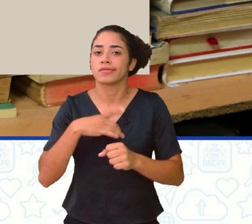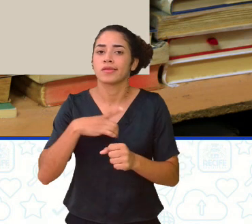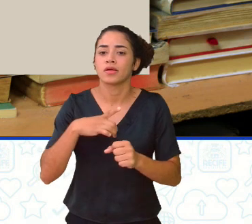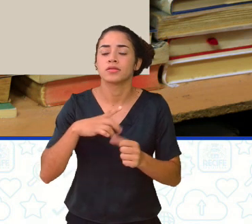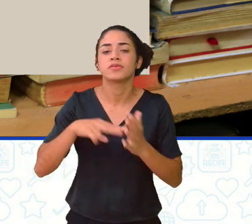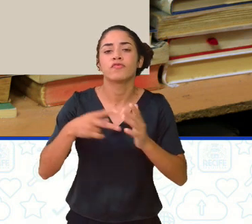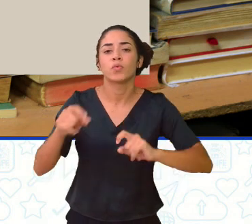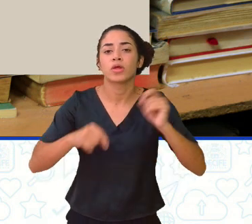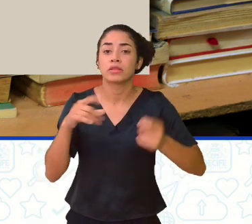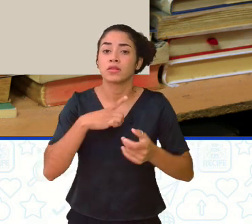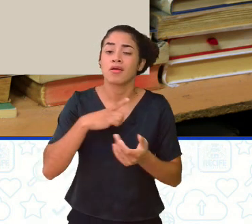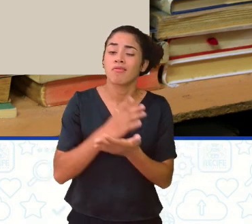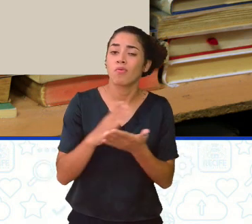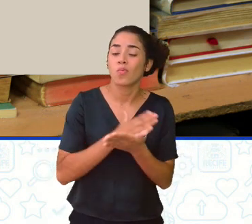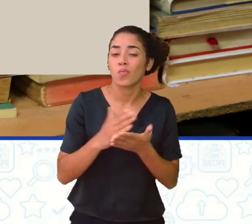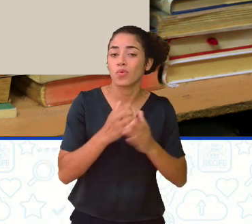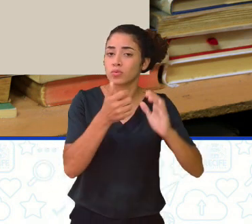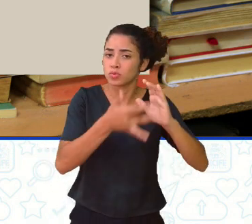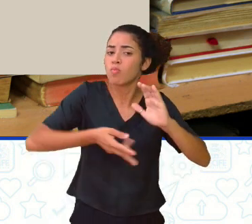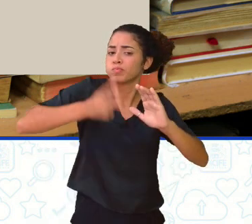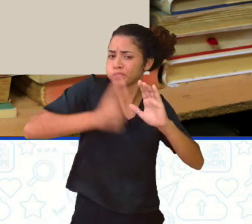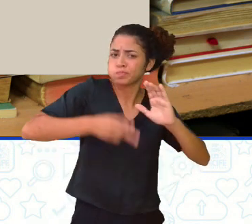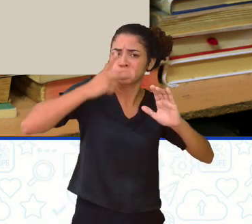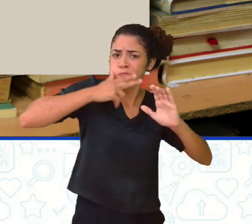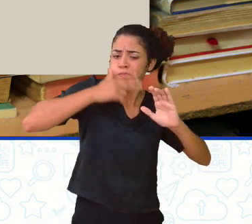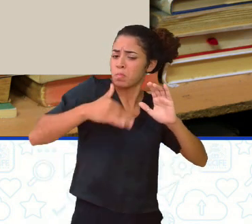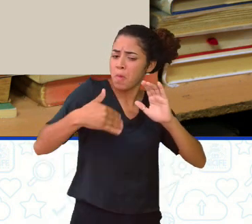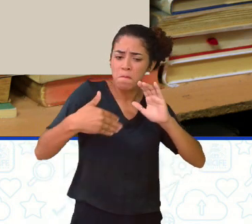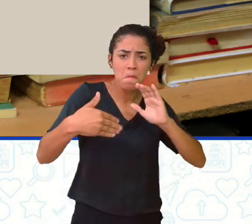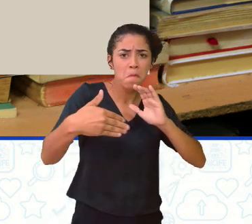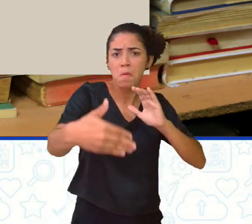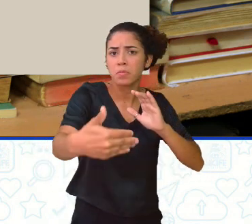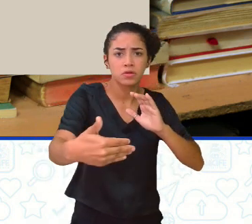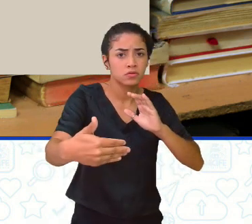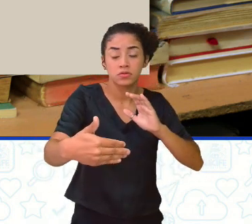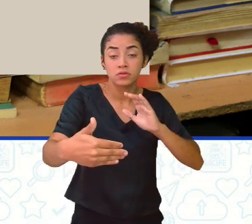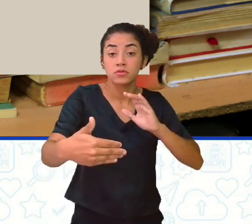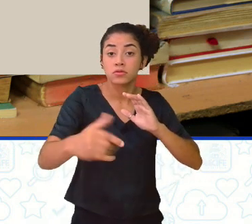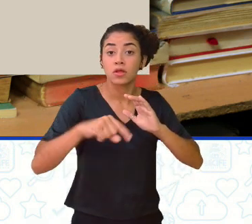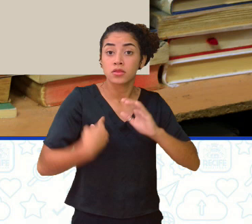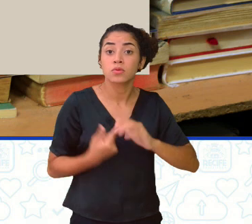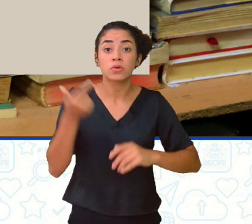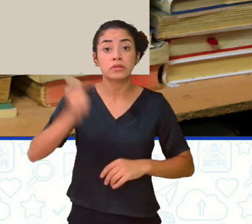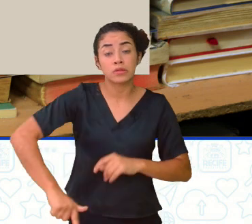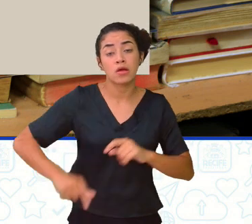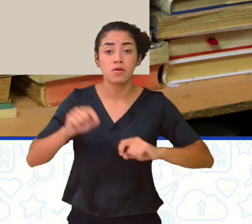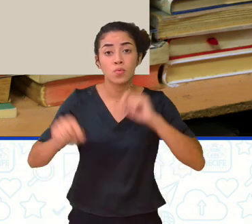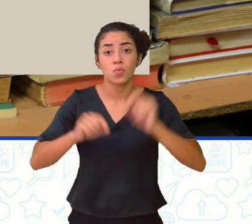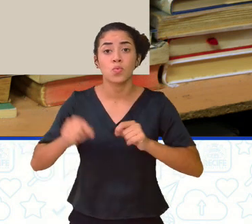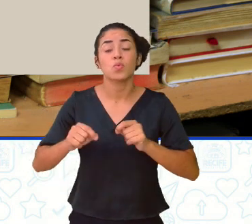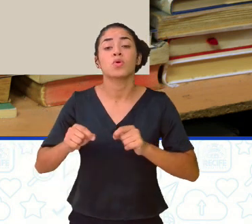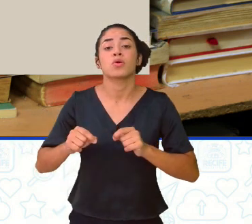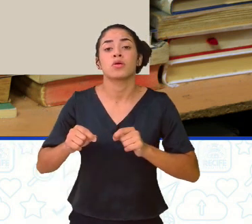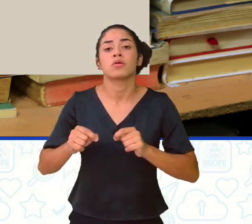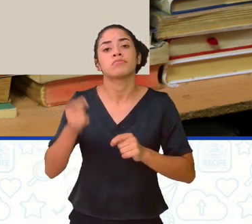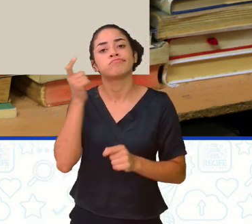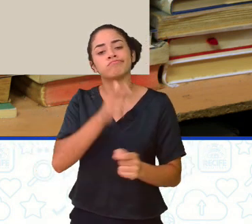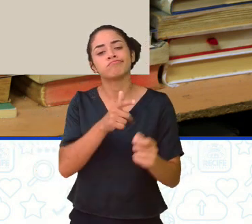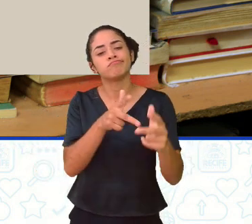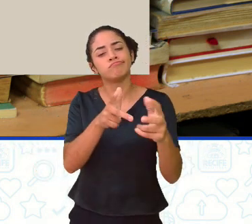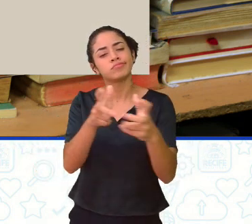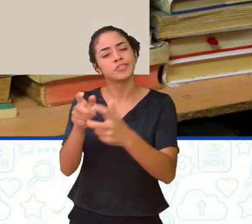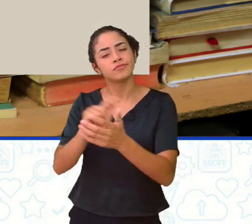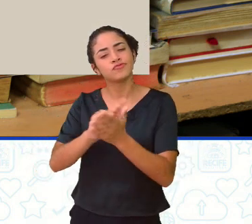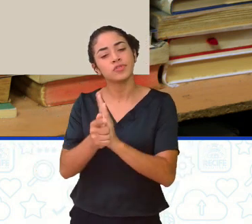características que são fixas, né? Que se repetem, que fazem com que a gente consiga identificar o gênero, mas